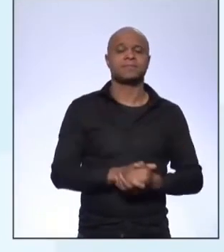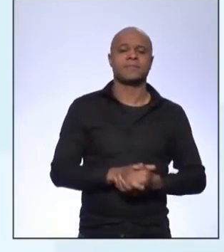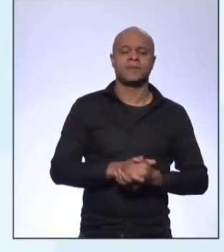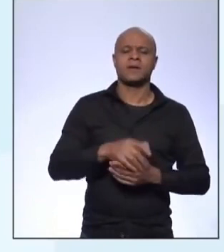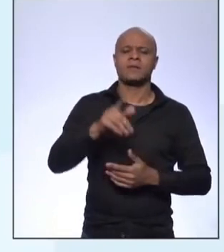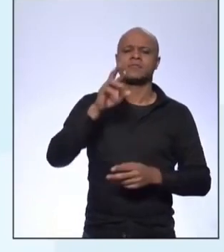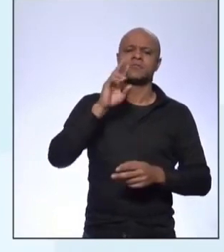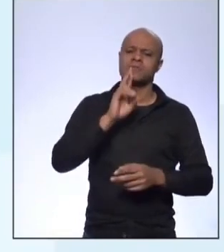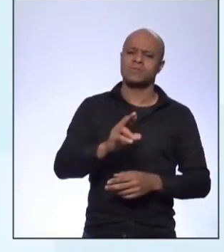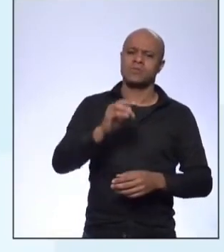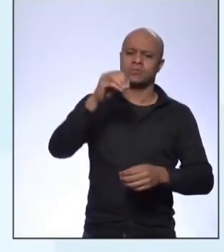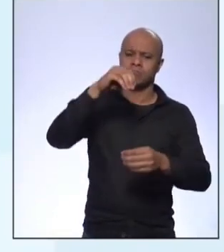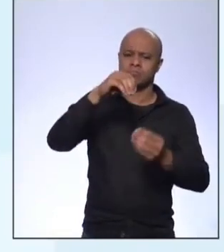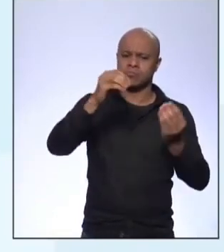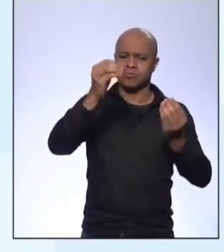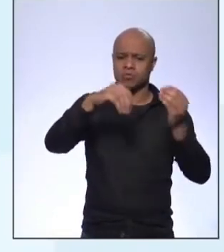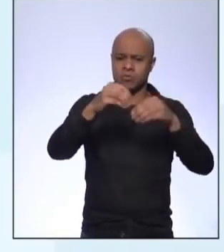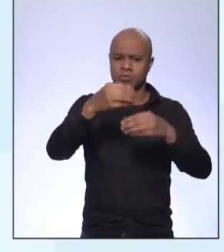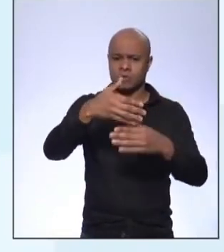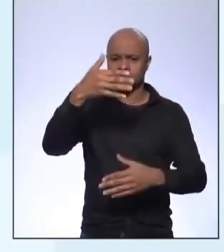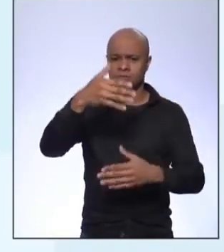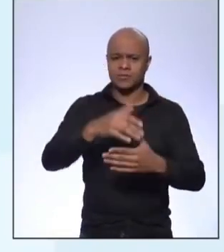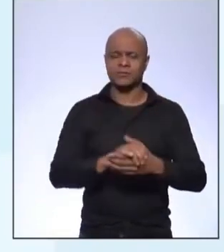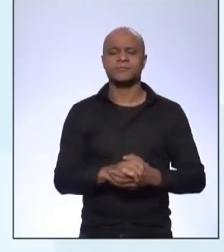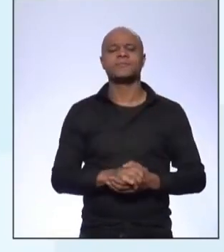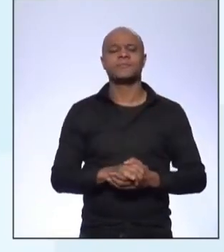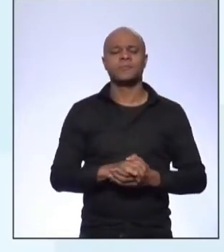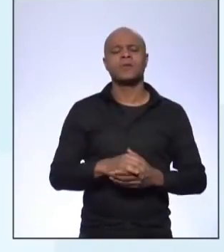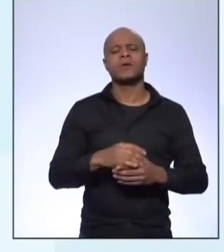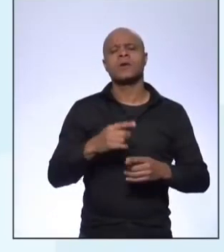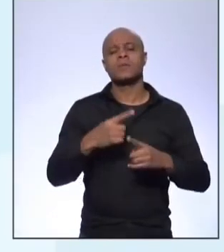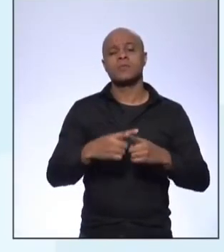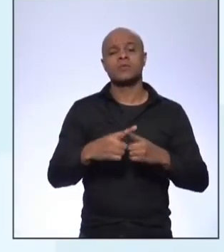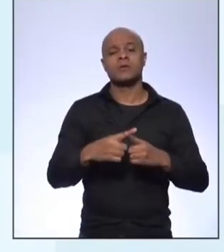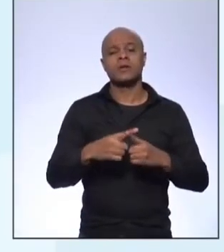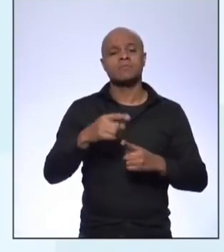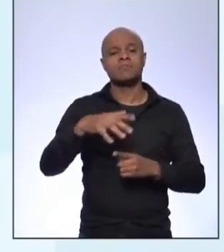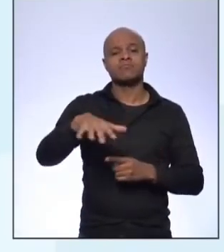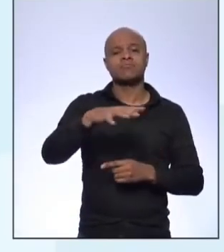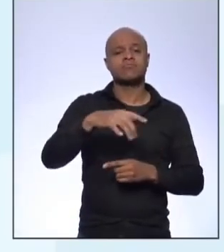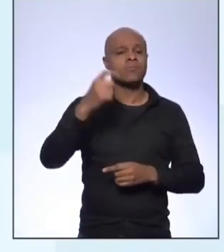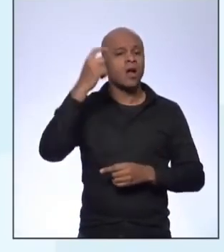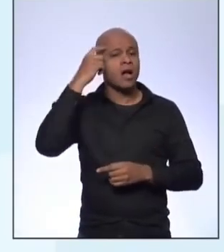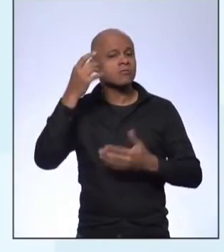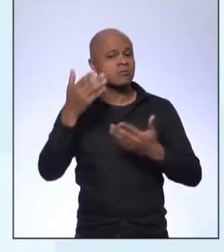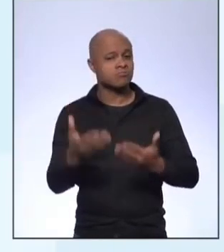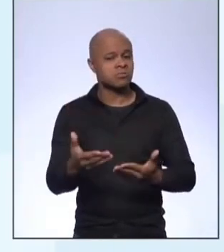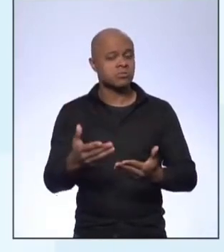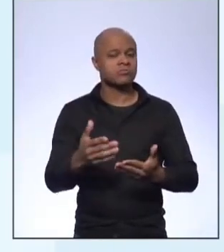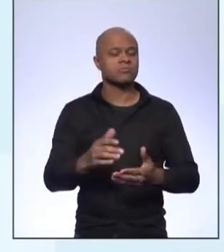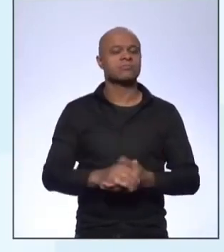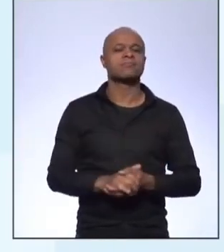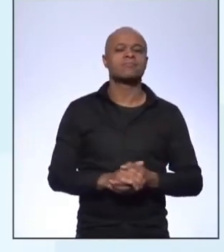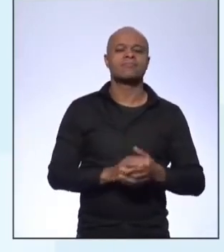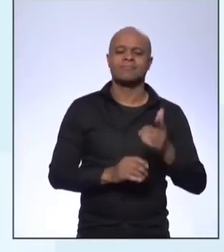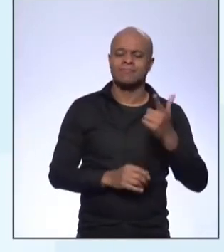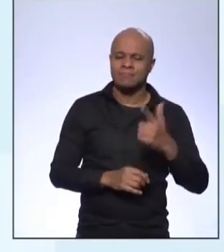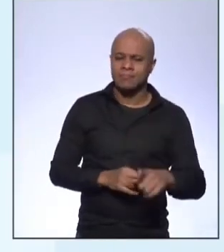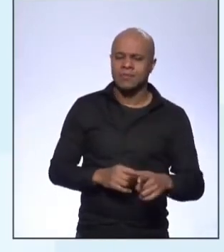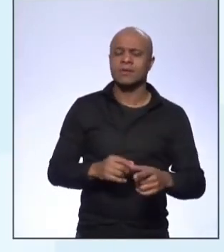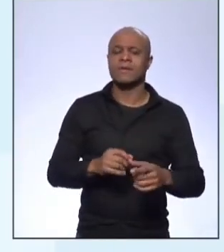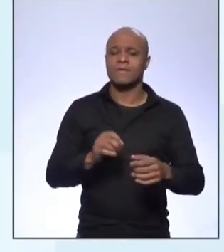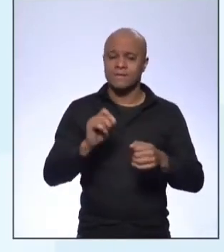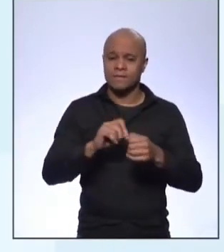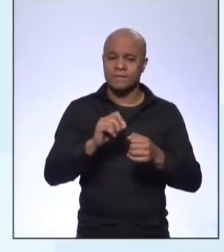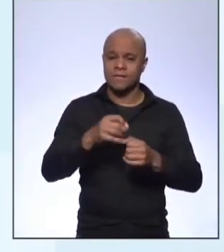na tela, e vai justificar por que você acha que aquela figura é o Hernán Cortés. De novo, gente,